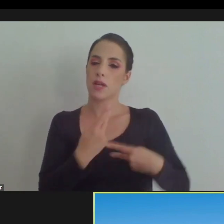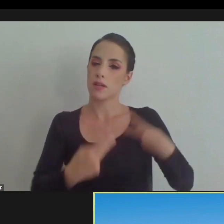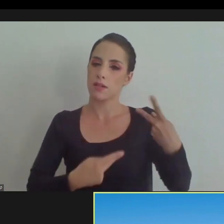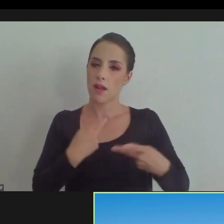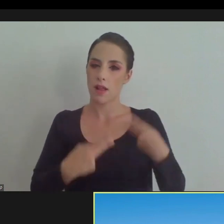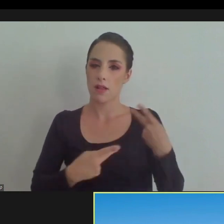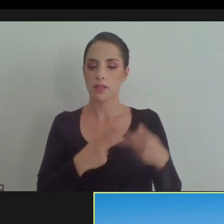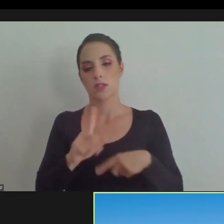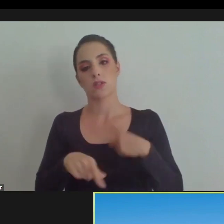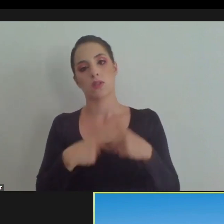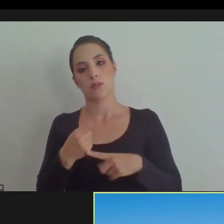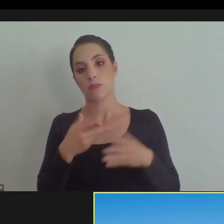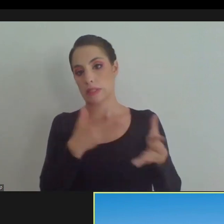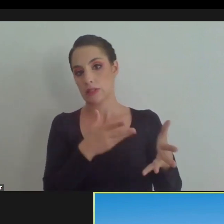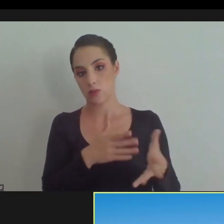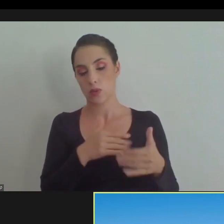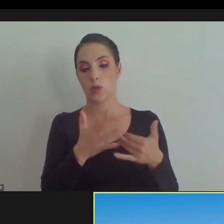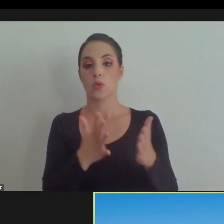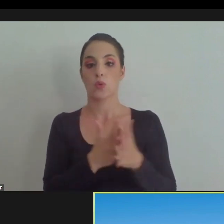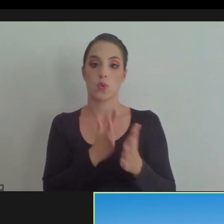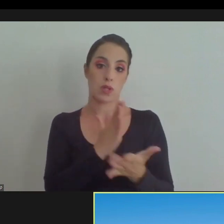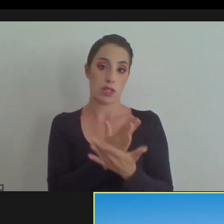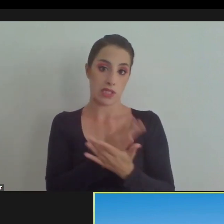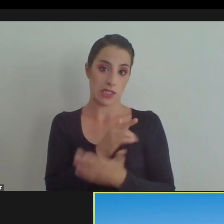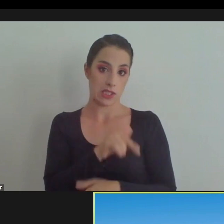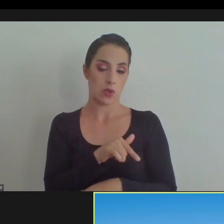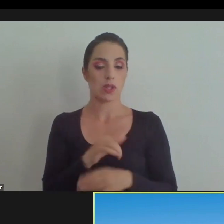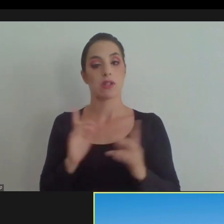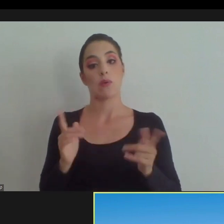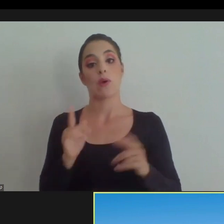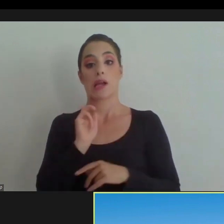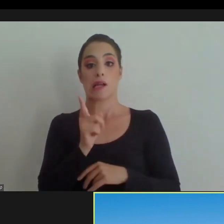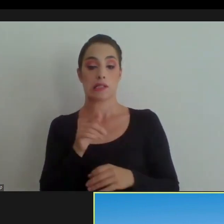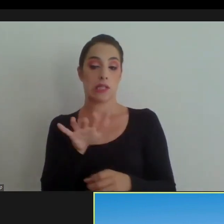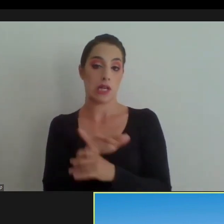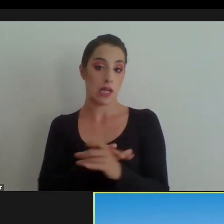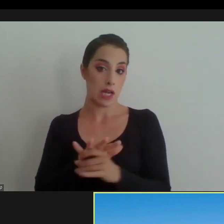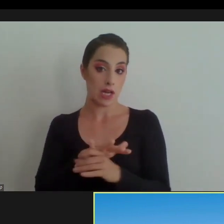tudo o que é feito na escola. E por isso são estas as áreas, e foco em investigação,